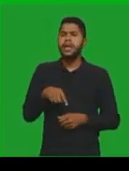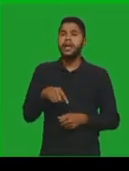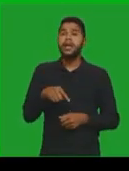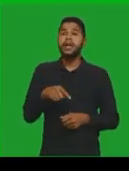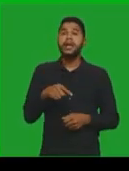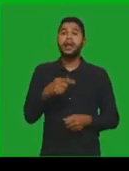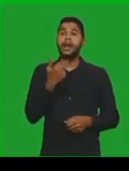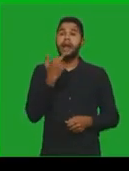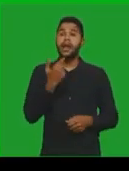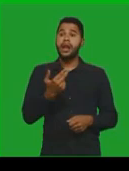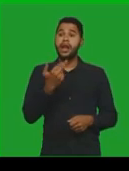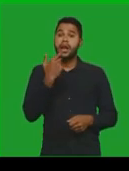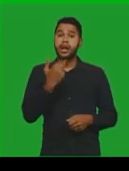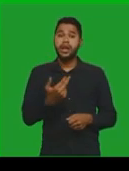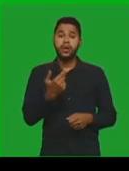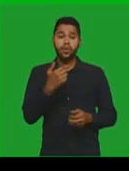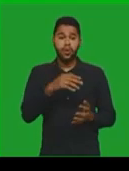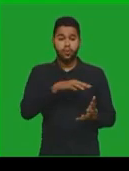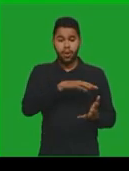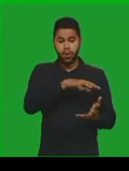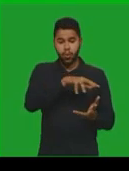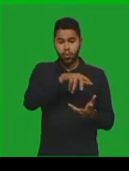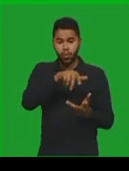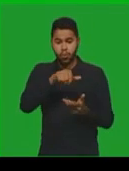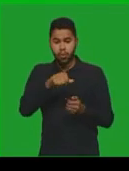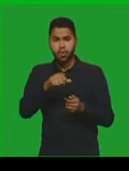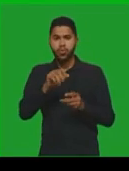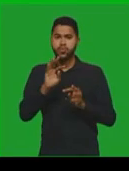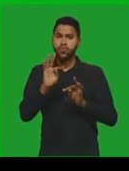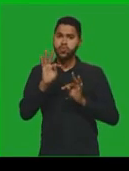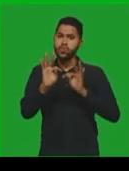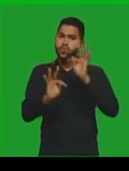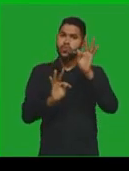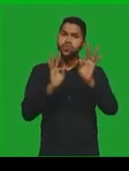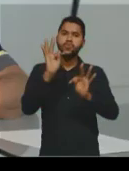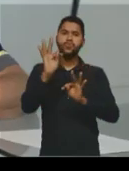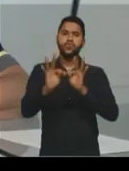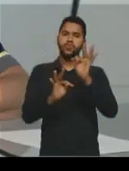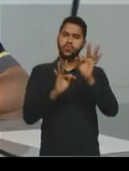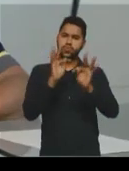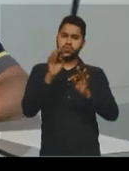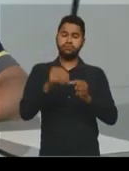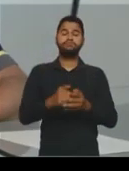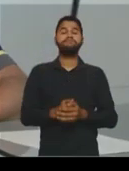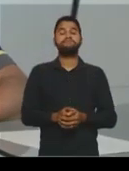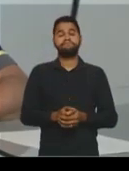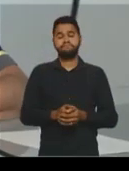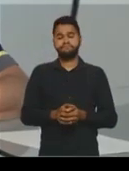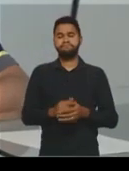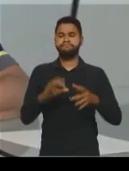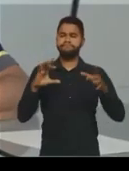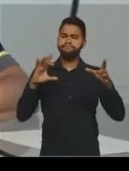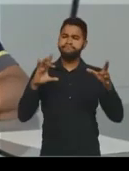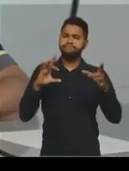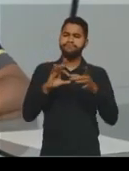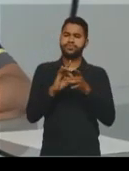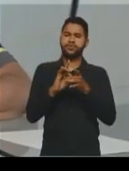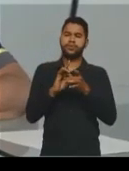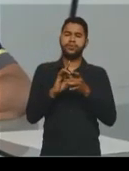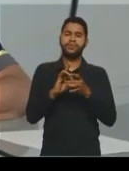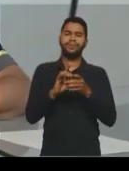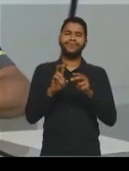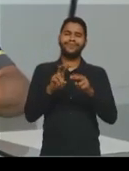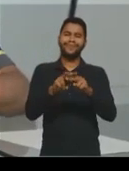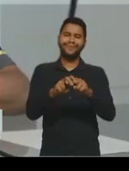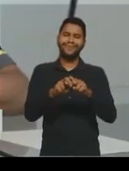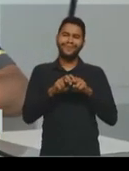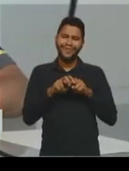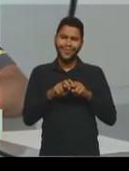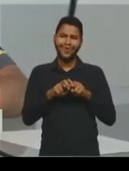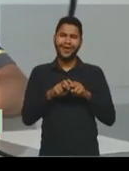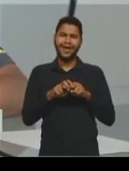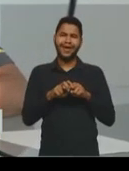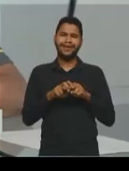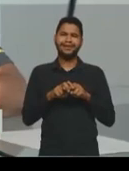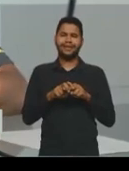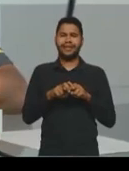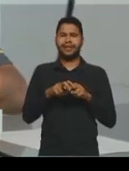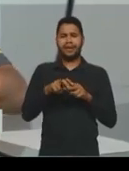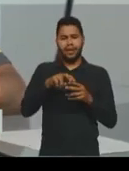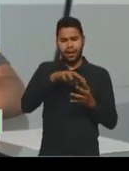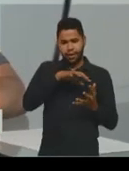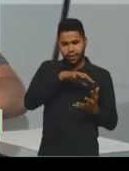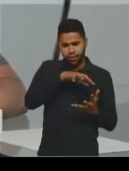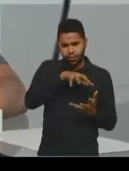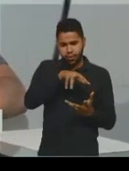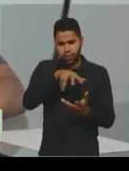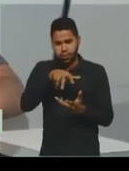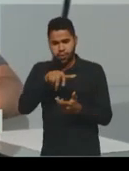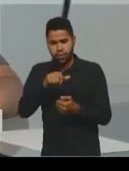língua escolhida para o mundo digital? Então, aí cai em cima daquilo que a gente está falando, justamente por conta da língua universal, por ela ser